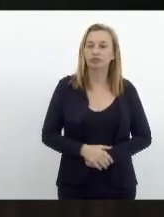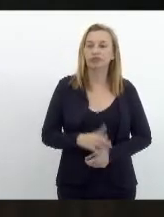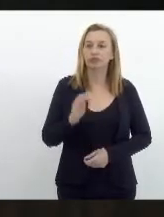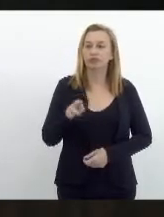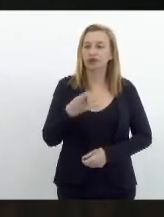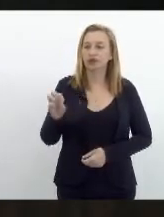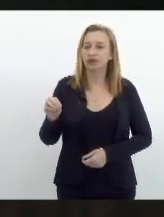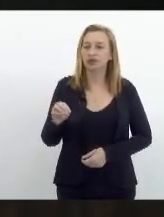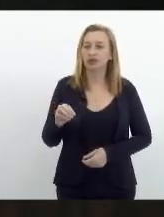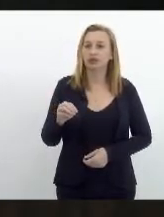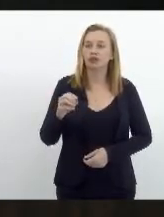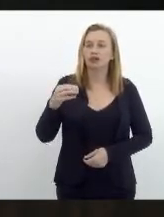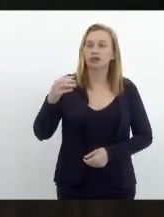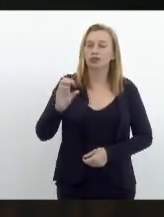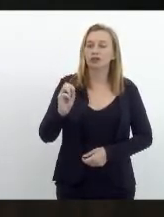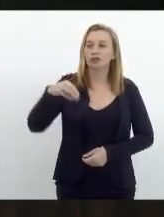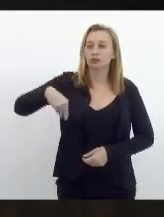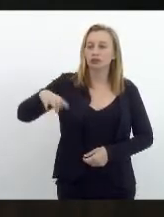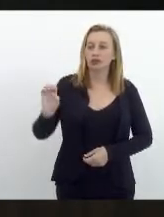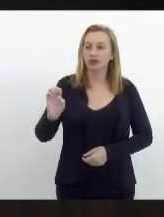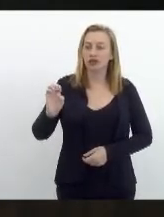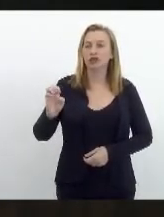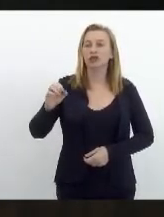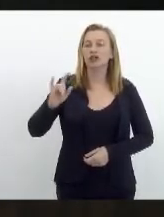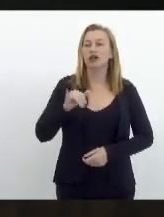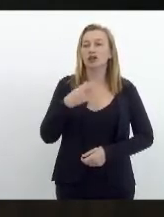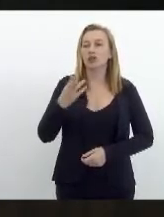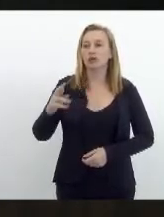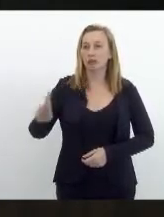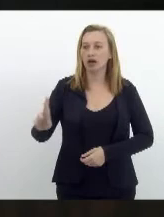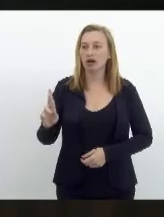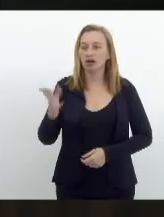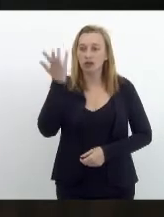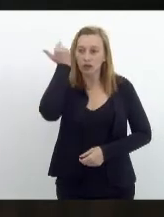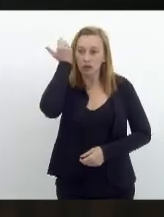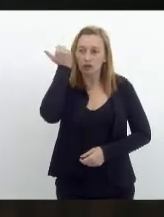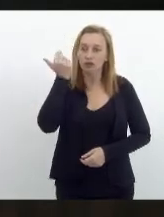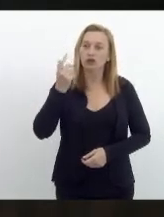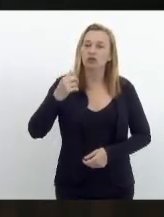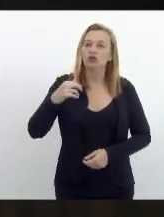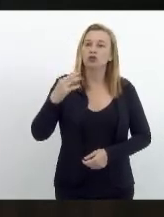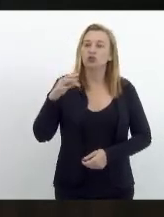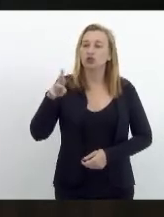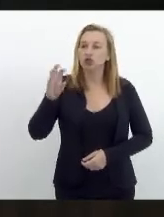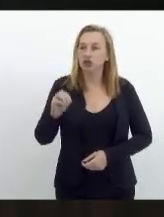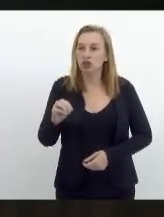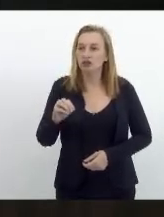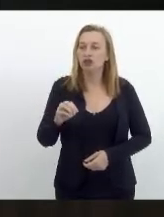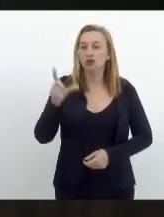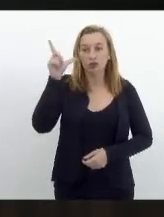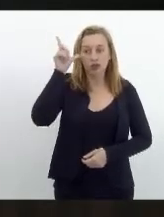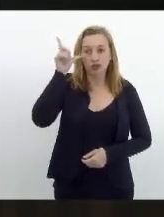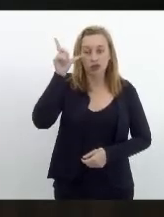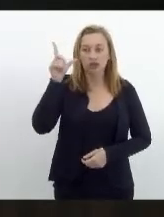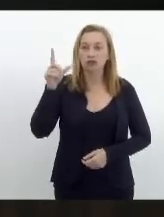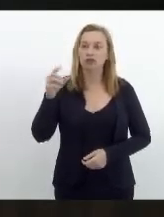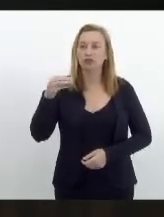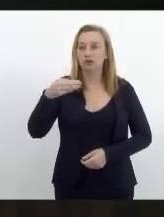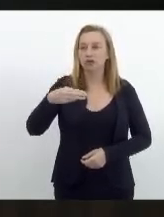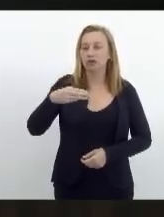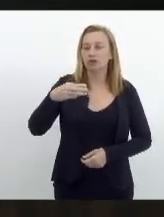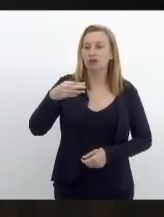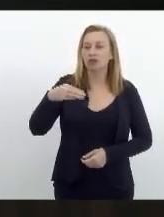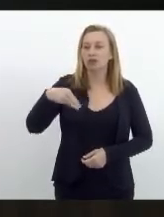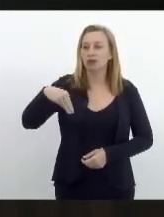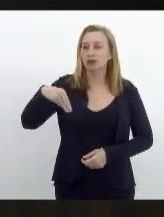Brazão, Carlos Bink, Célia Jordão, Dionísio Lins, Eliomar Coelho, Flávio Serafini, Gustavo Schmidt, Lucinha, Luiz Paulo, Marcelo Dino, Marcelo Canela,